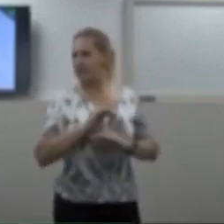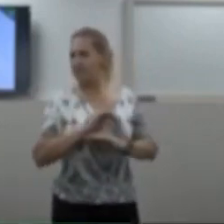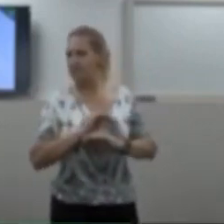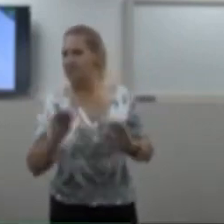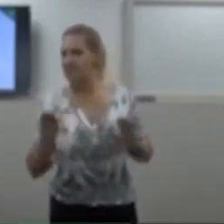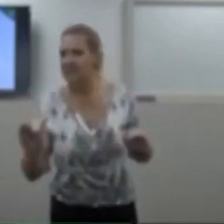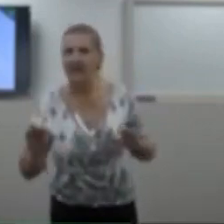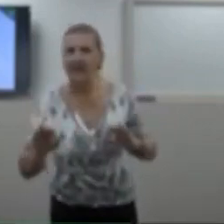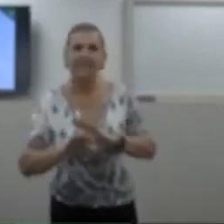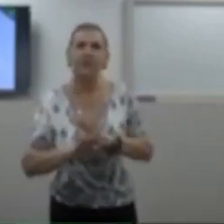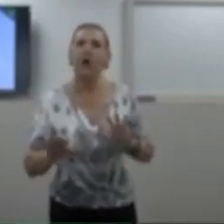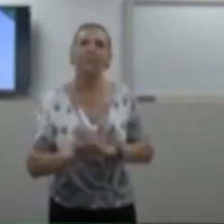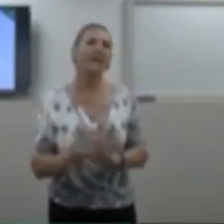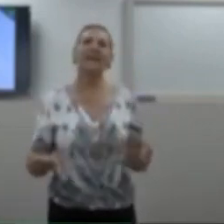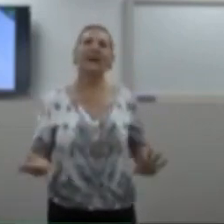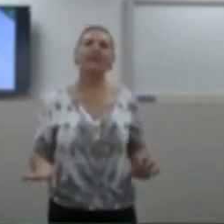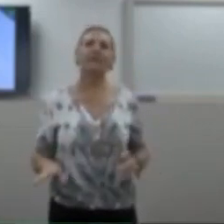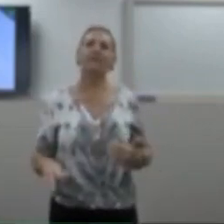uns, umas.